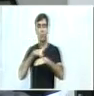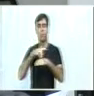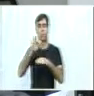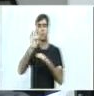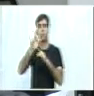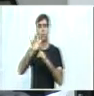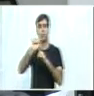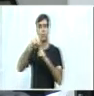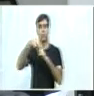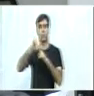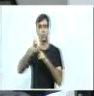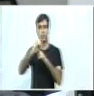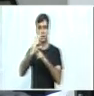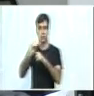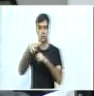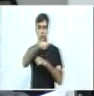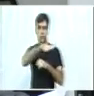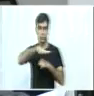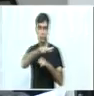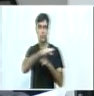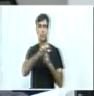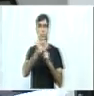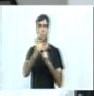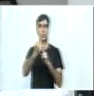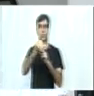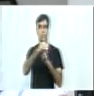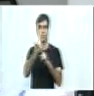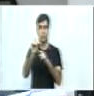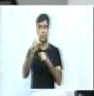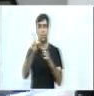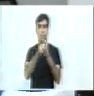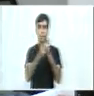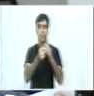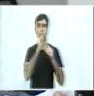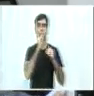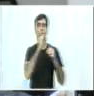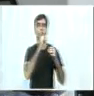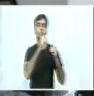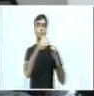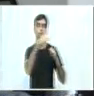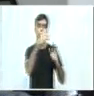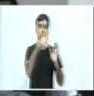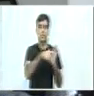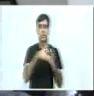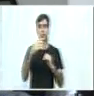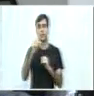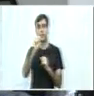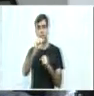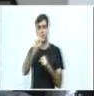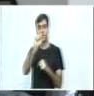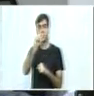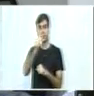de São José do Triunfo, entre a Capela Mortuária e o PSF.